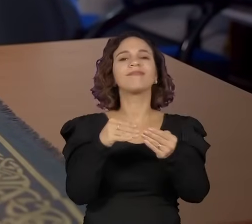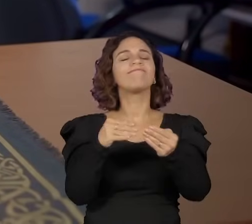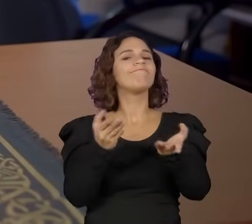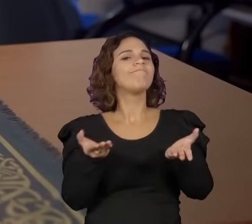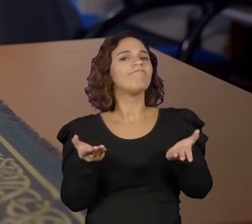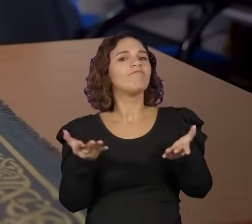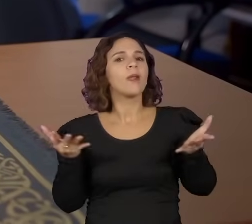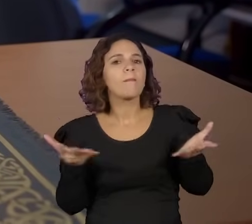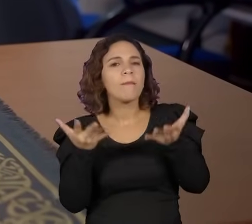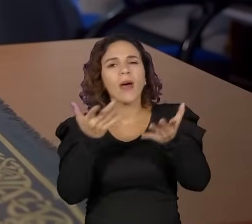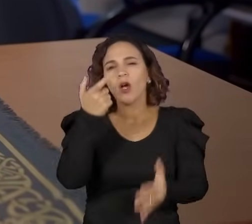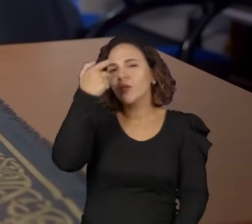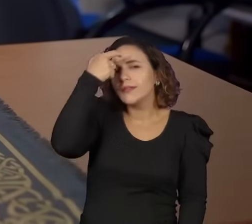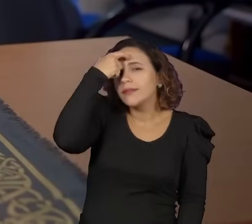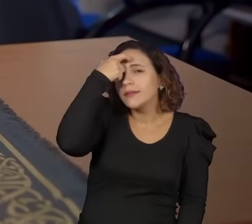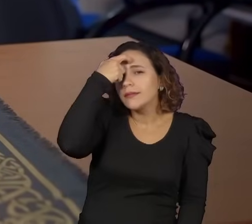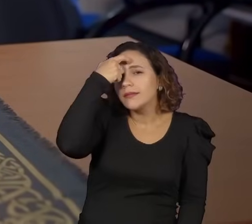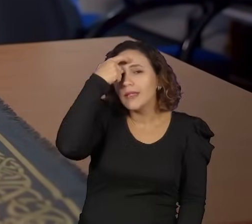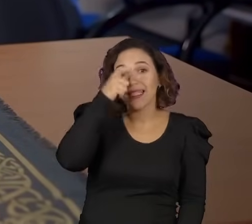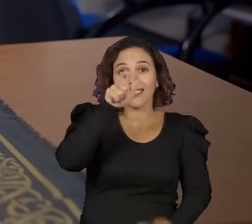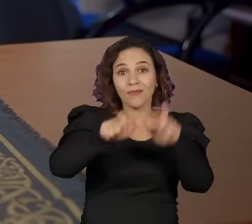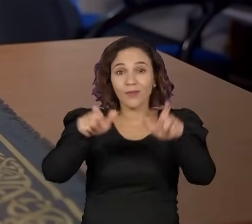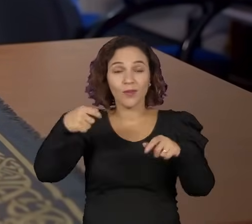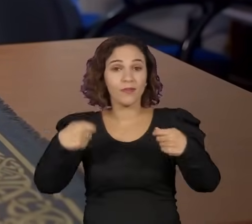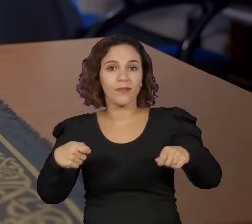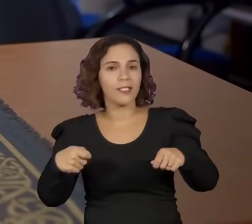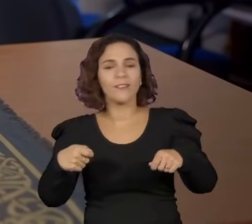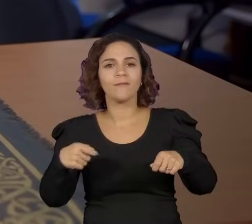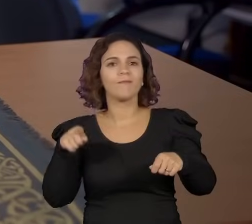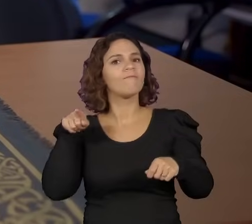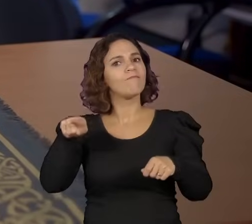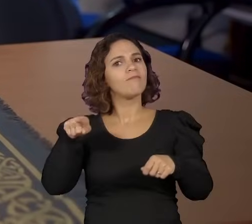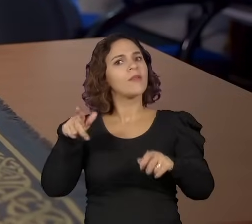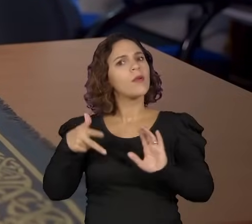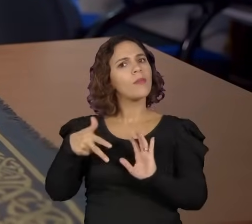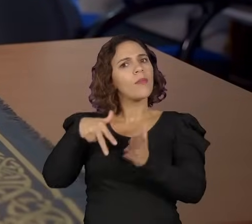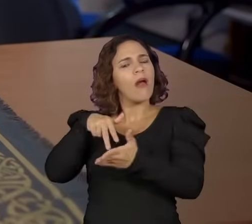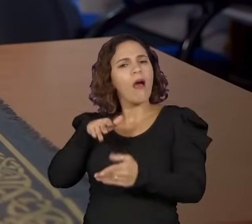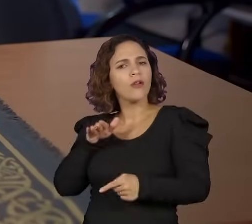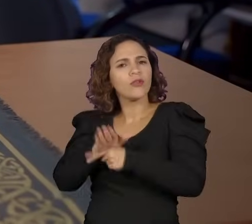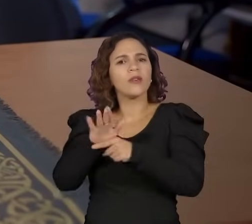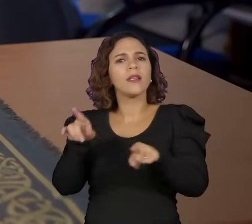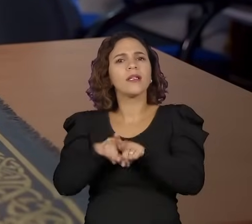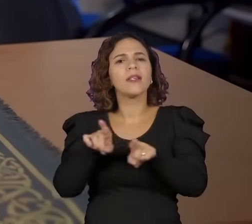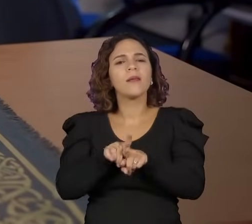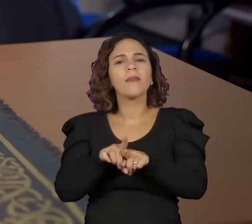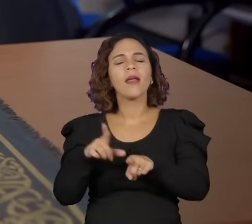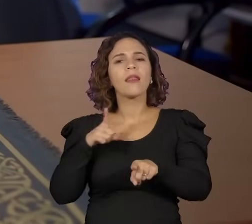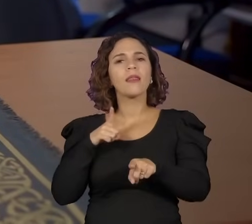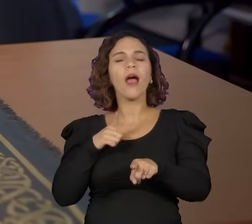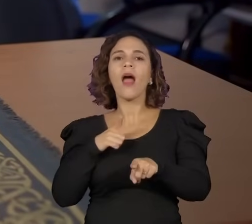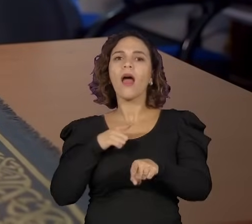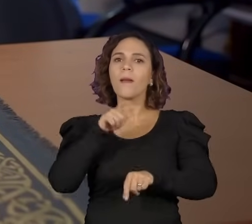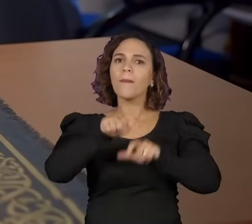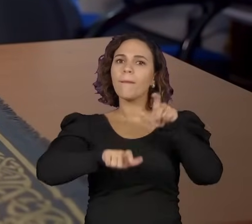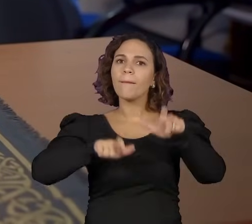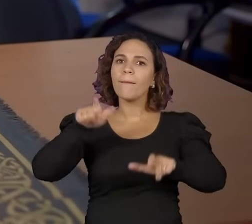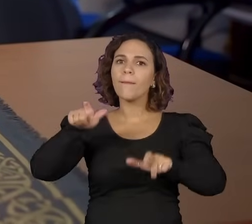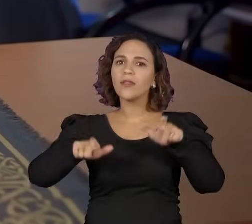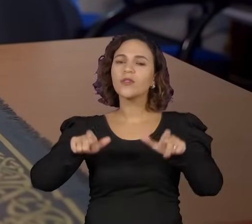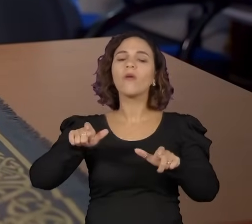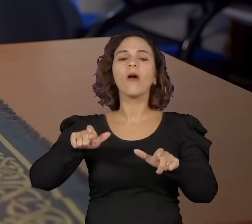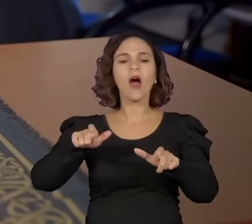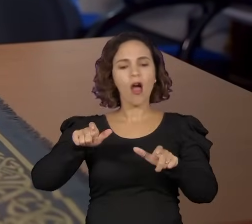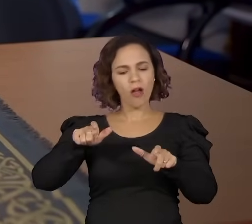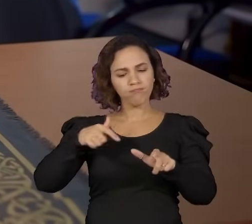trazer conscientização a quem necessita, mas ele também é algo que mexe com a validação de pessoal de muitas pessoas